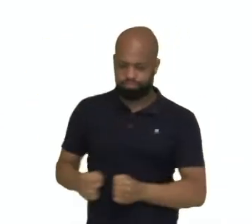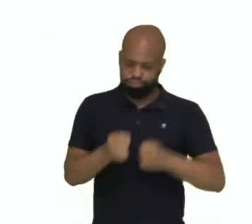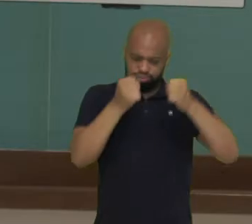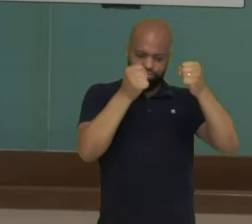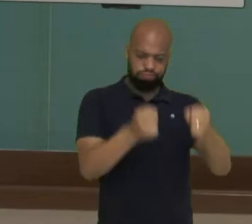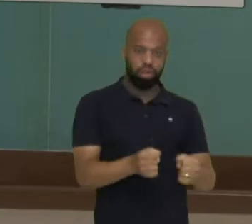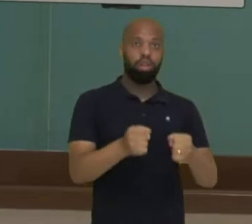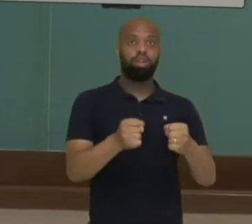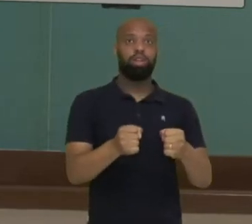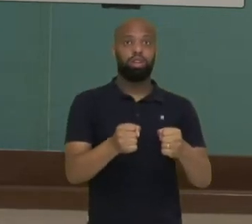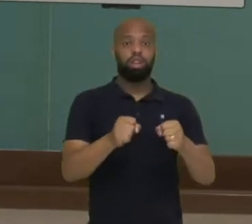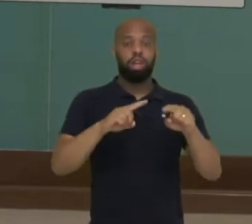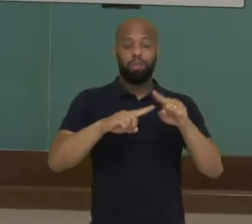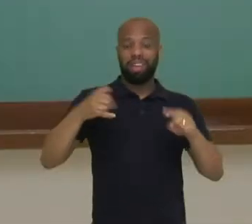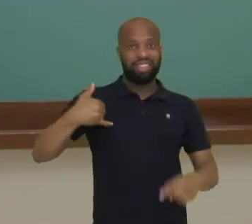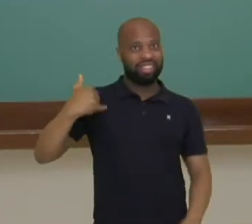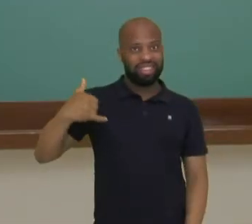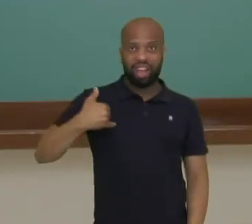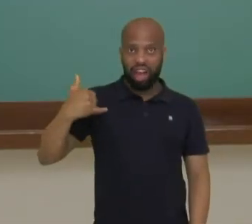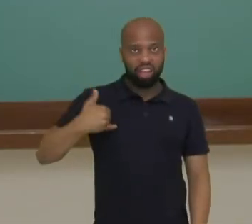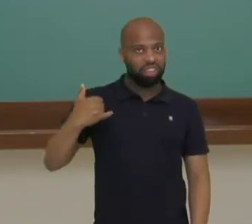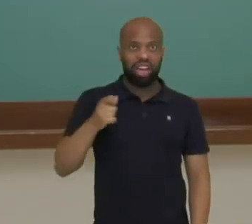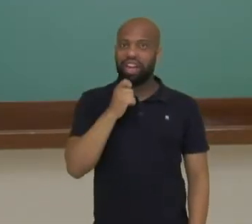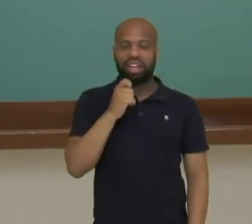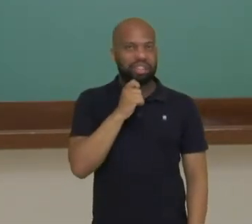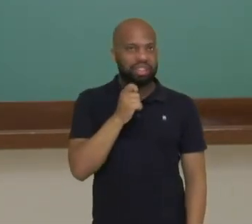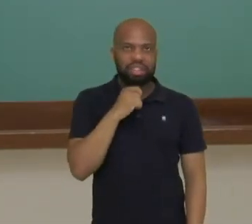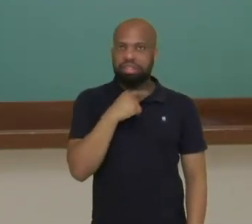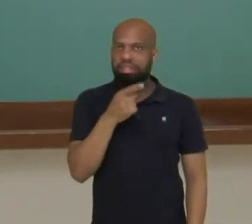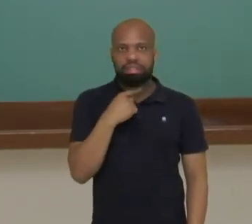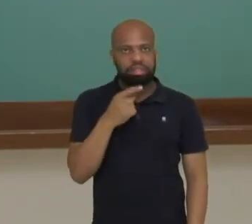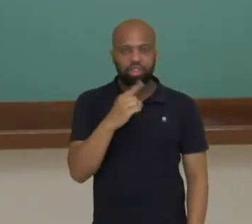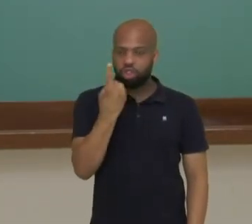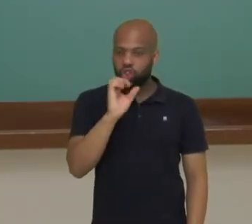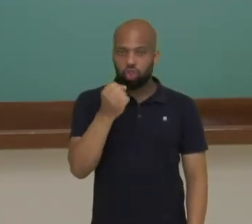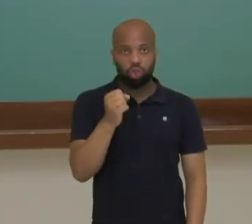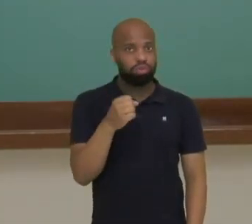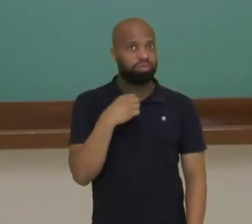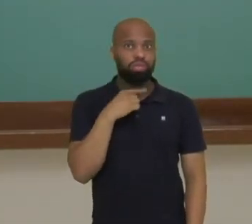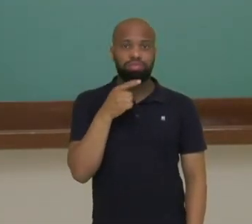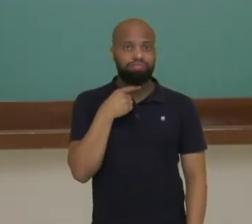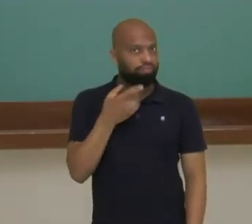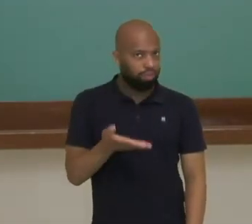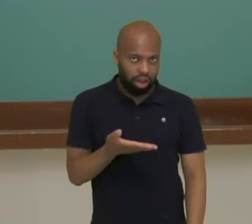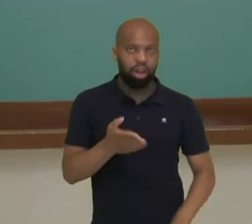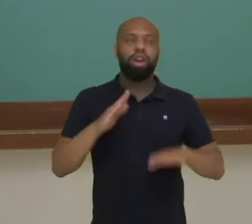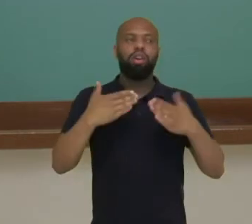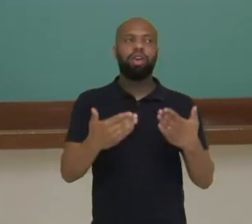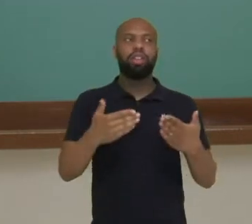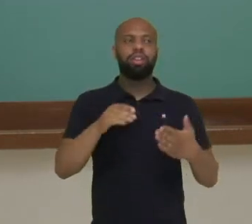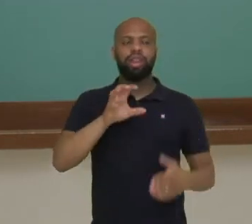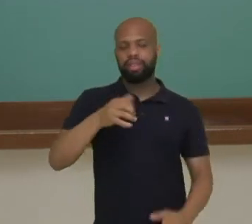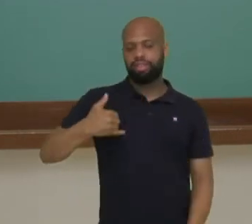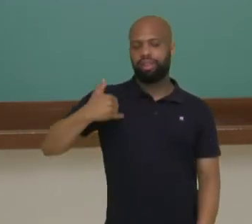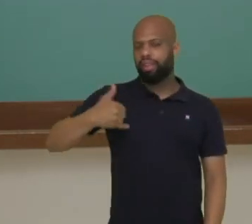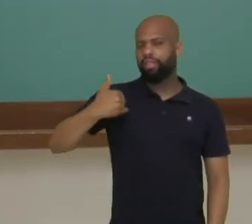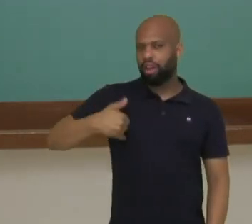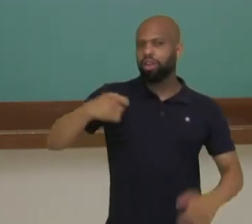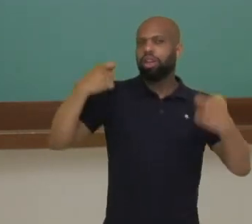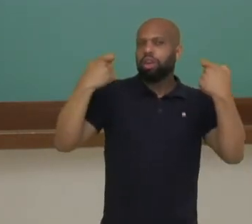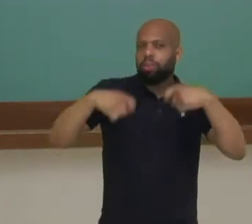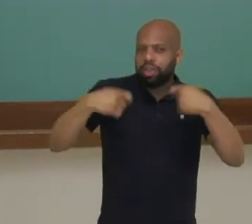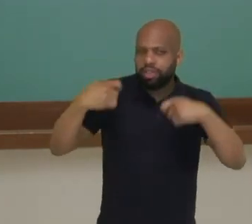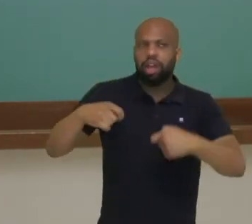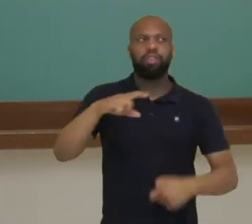de menor, Dom Pedro II, ele não tinha nem 18 anos. Será que essa questão da maioridade, ela ainda